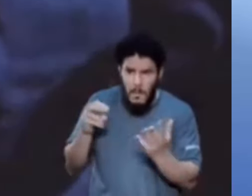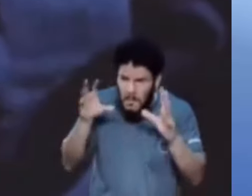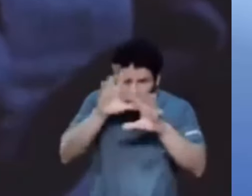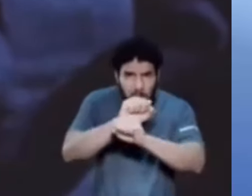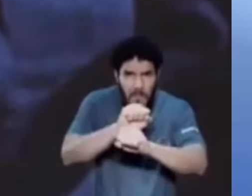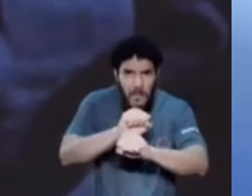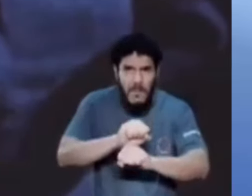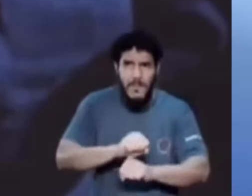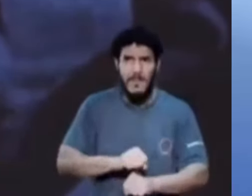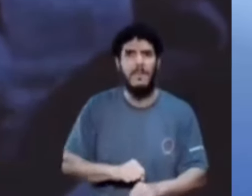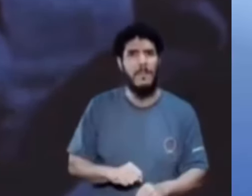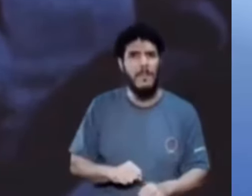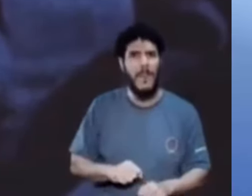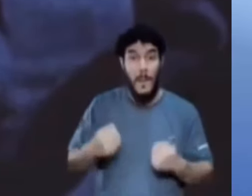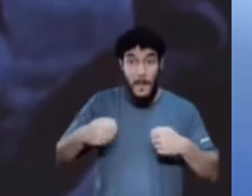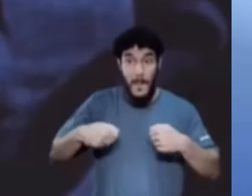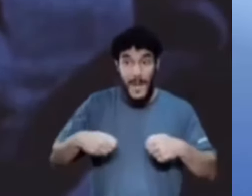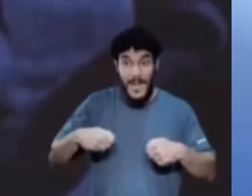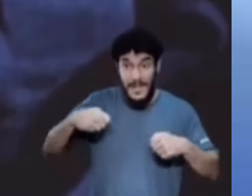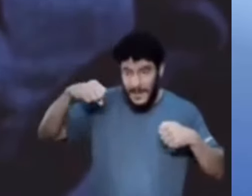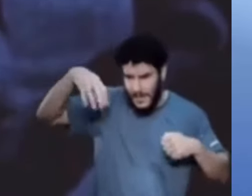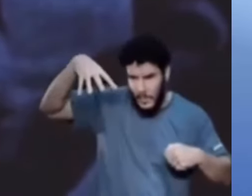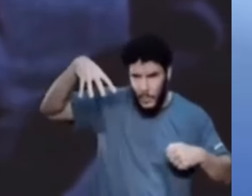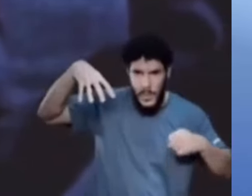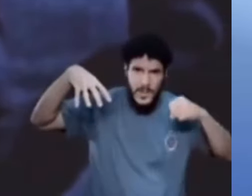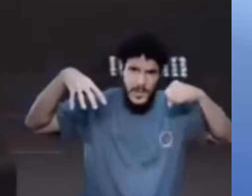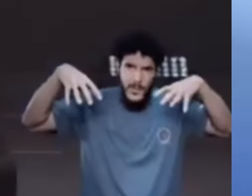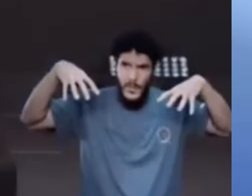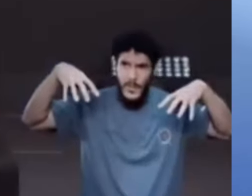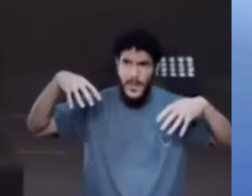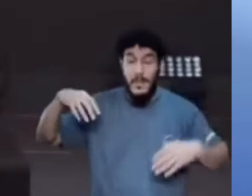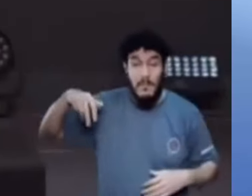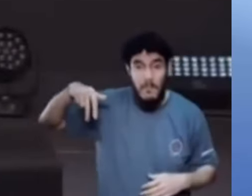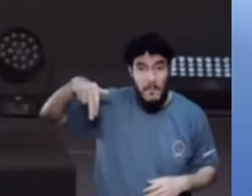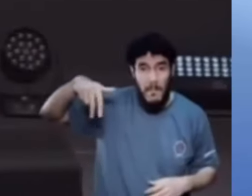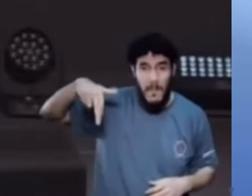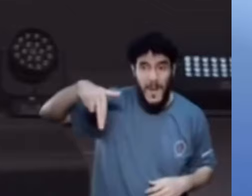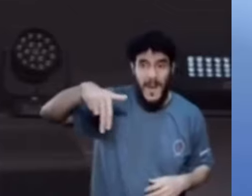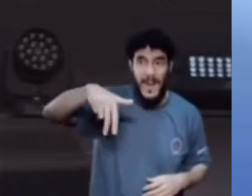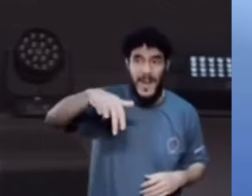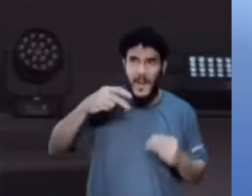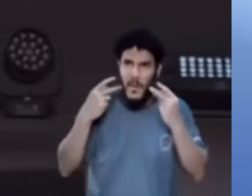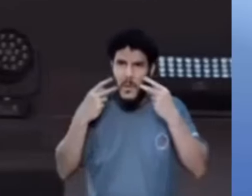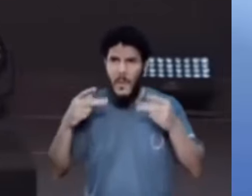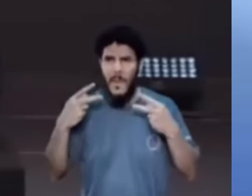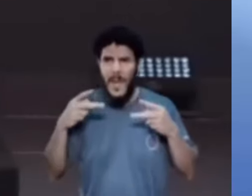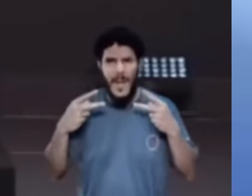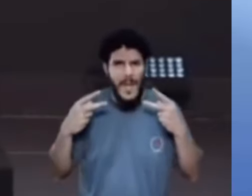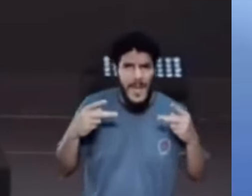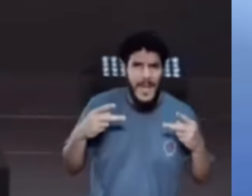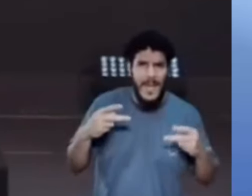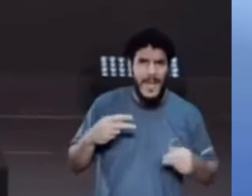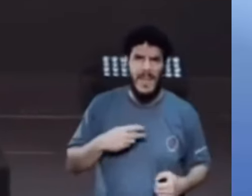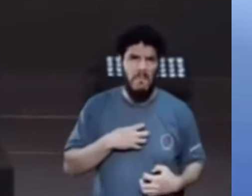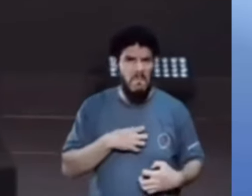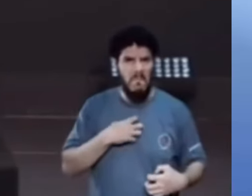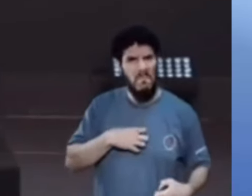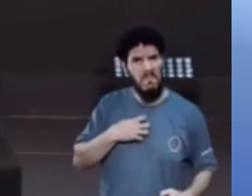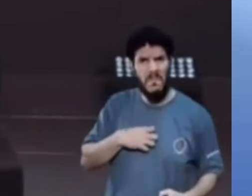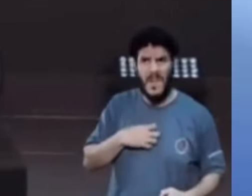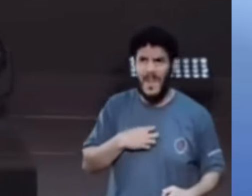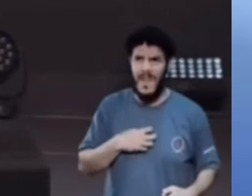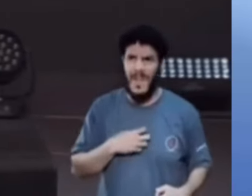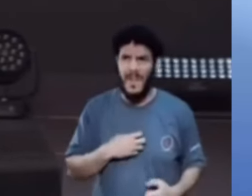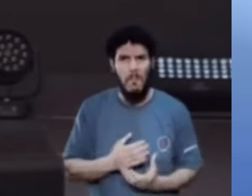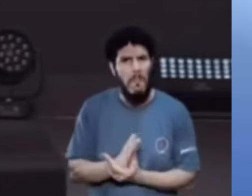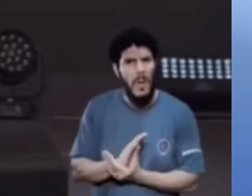escuro, com meia dúzinha de luz só para o pessoal passar num corredor. E eu, Jesus, eu preguei numa igreja, rapaz, que eu fiquei agoniado. Eu vi o barulho,